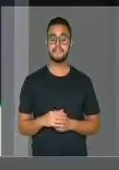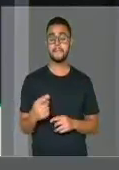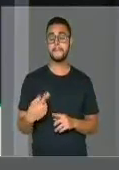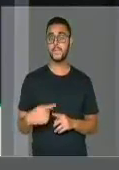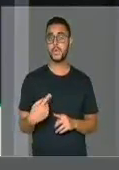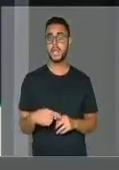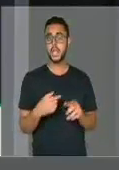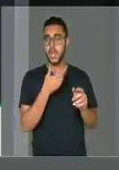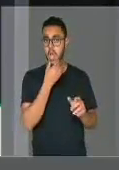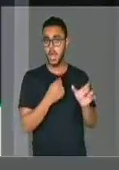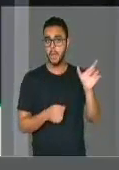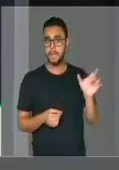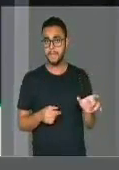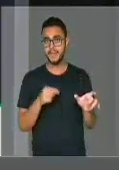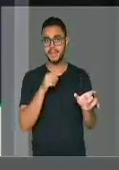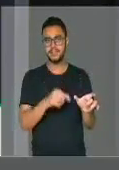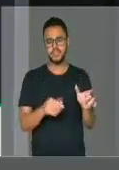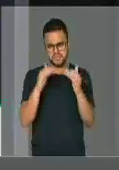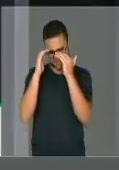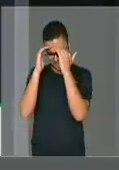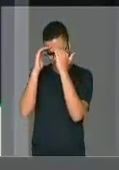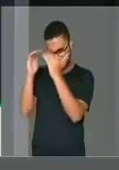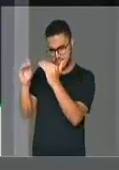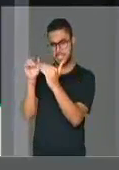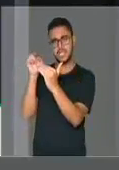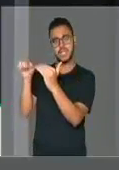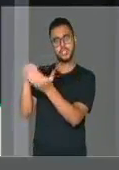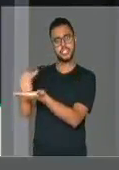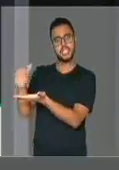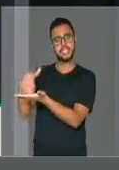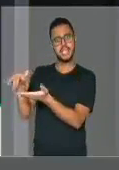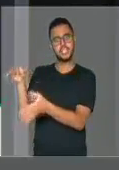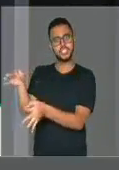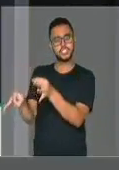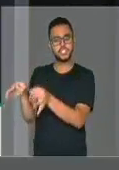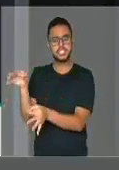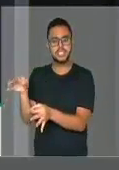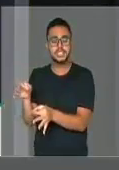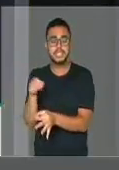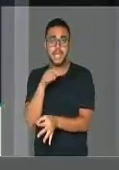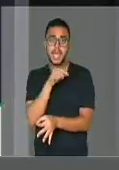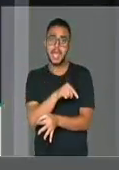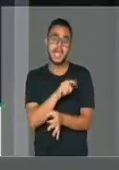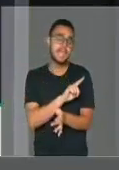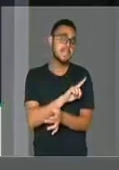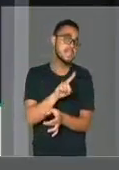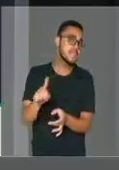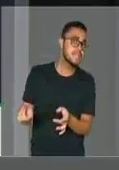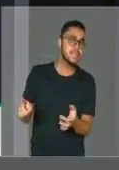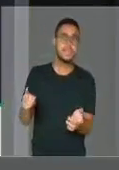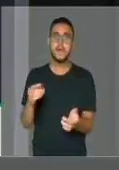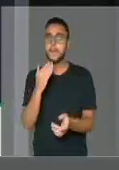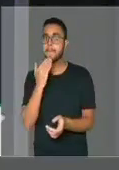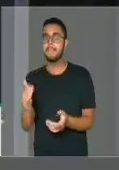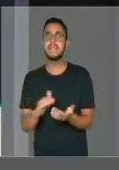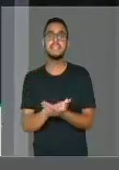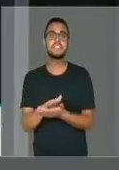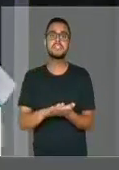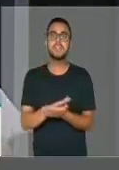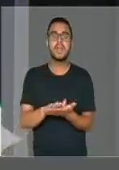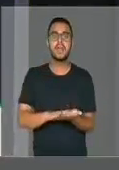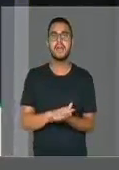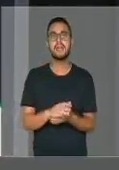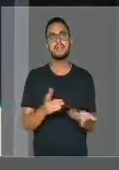a tal ponto ao secretário de Justiça, que não briga hoje pelos policiais, para aqueles que são